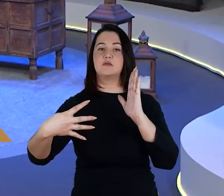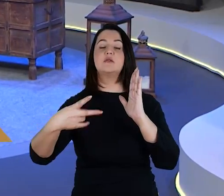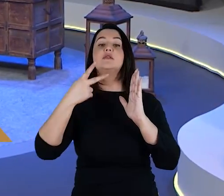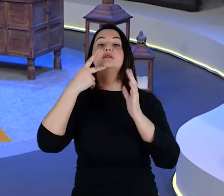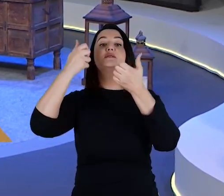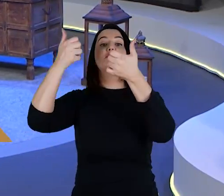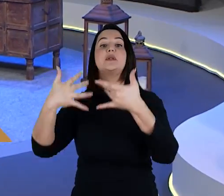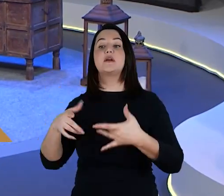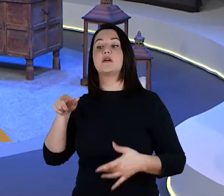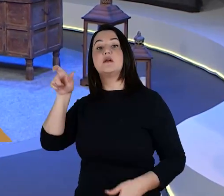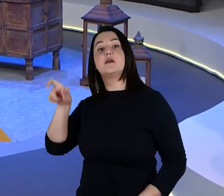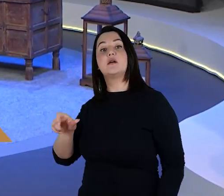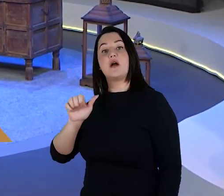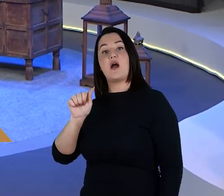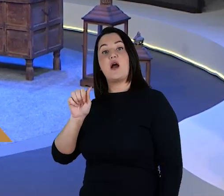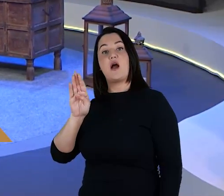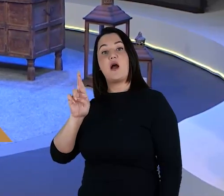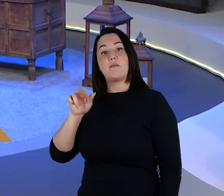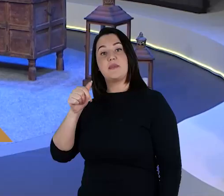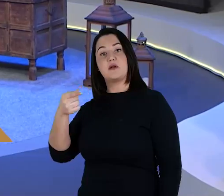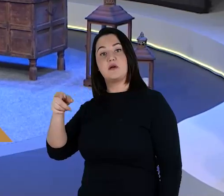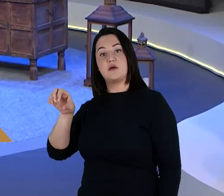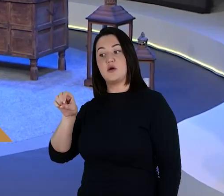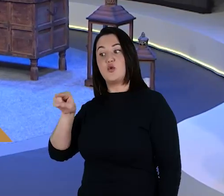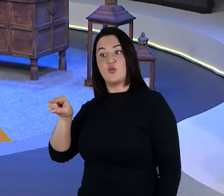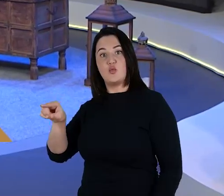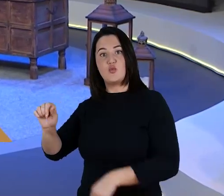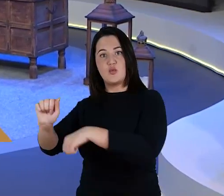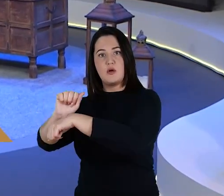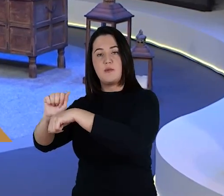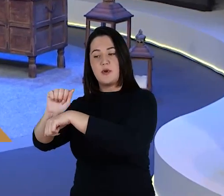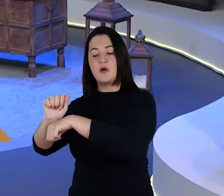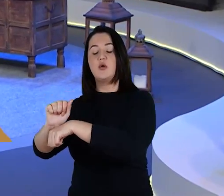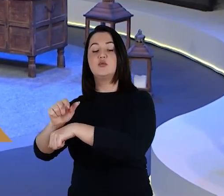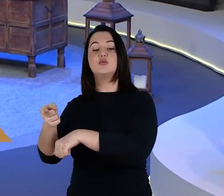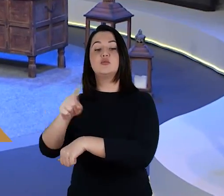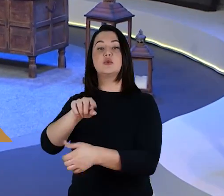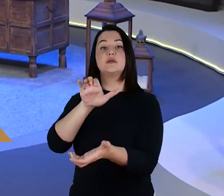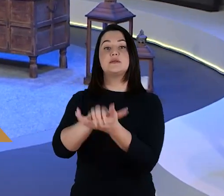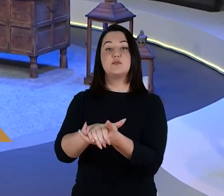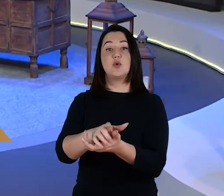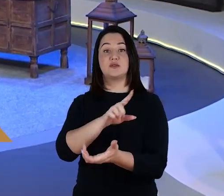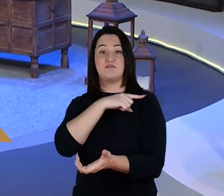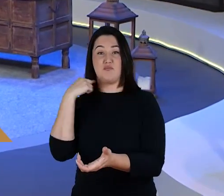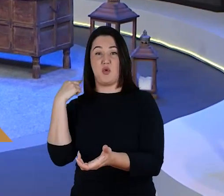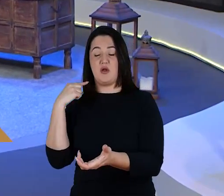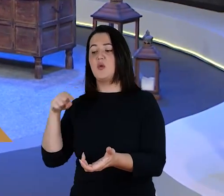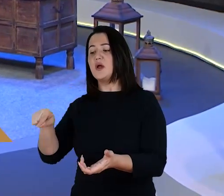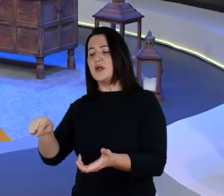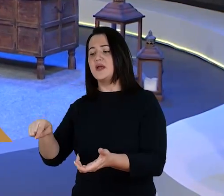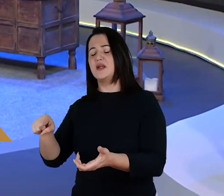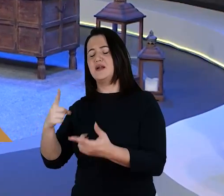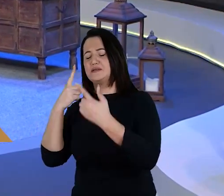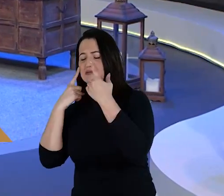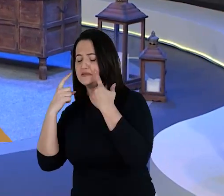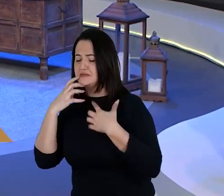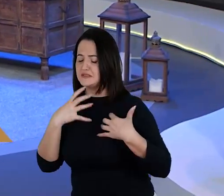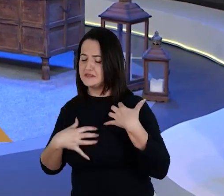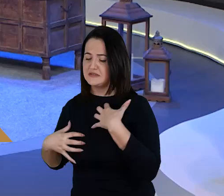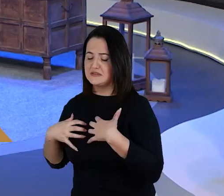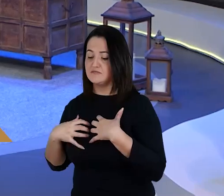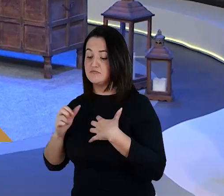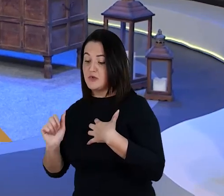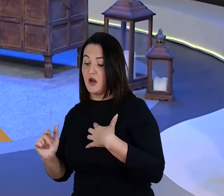a morte da esposa de Abraão, Sara, então Abraão se levantou de sua esposa morta, diz a